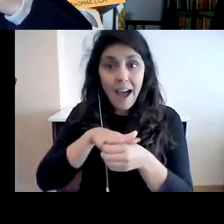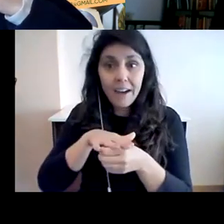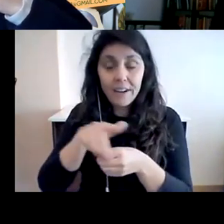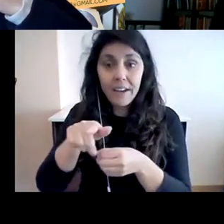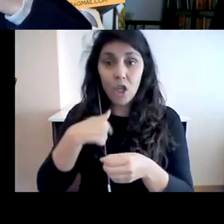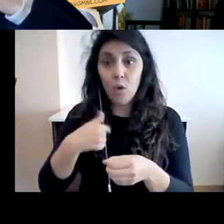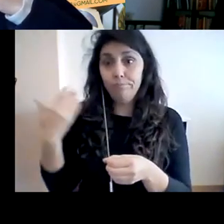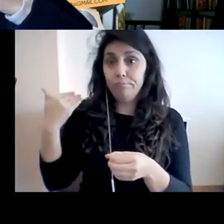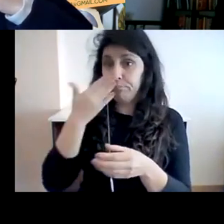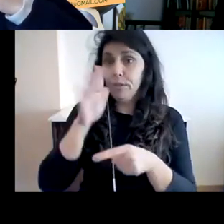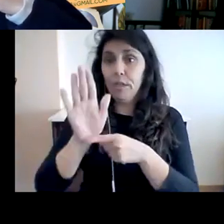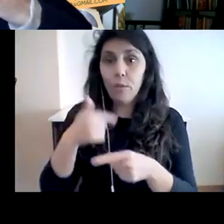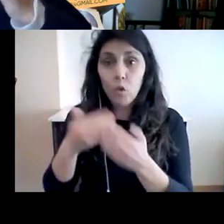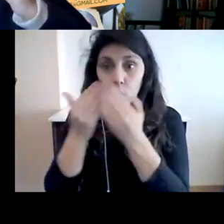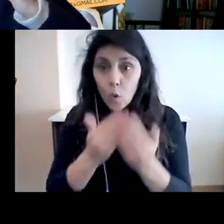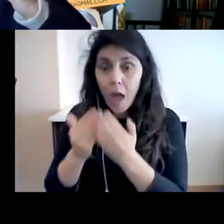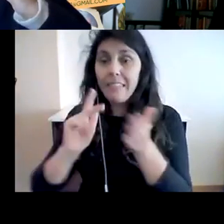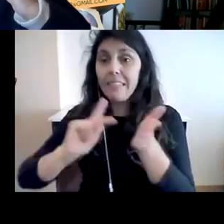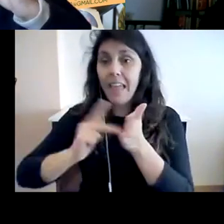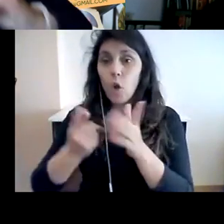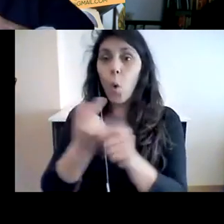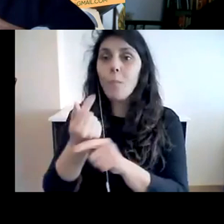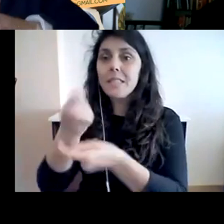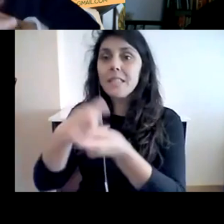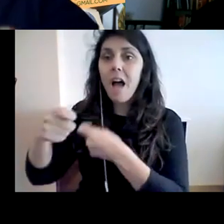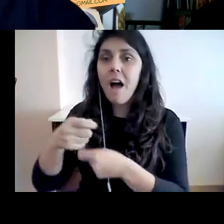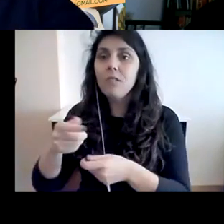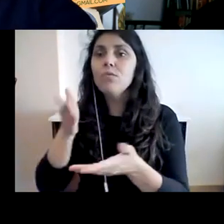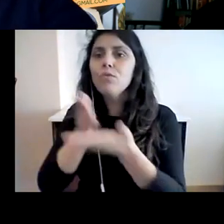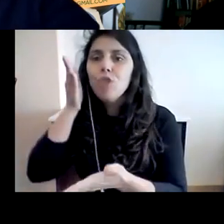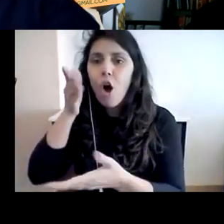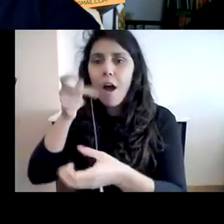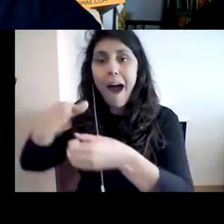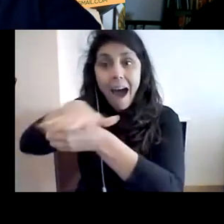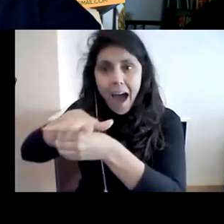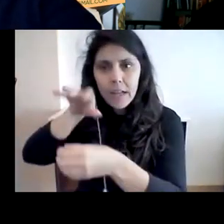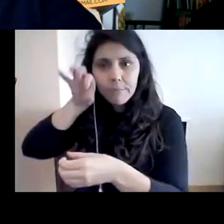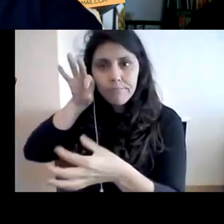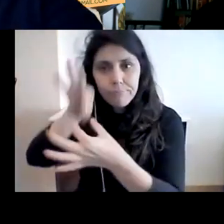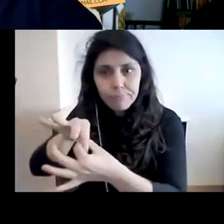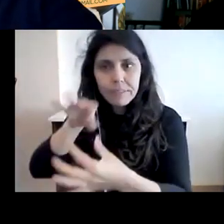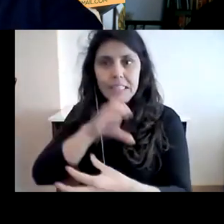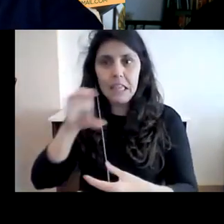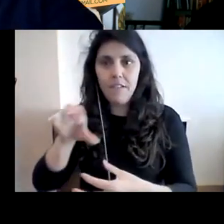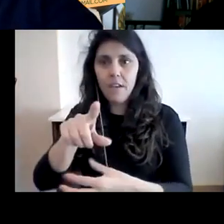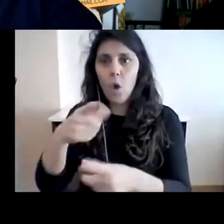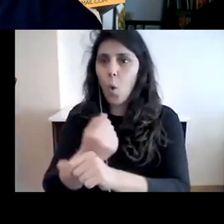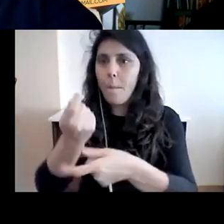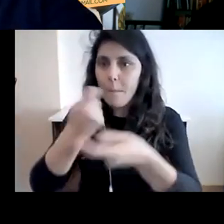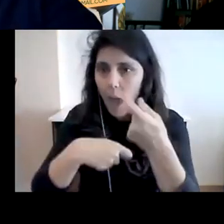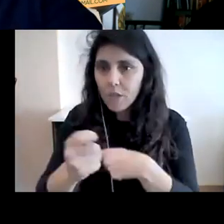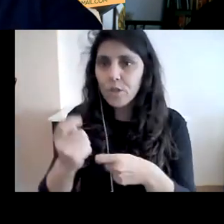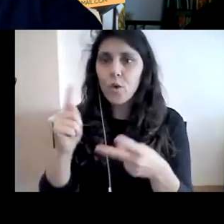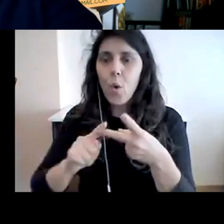a estudar, que era técnico comercial, só poderia seguir áreas dessa área científica, nomeadamente comércio,